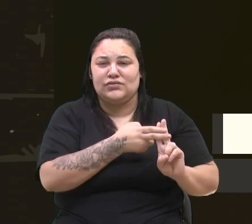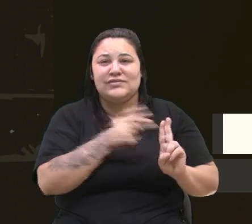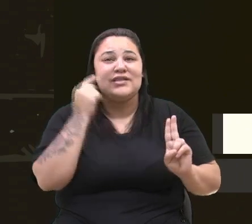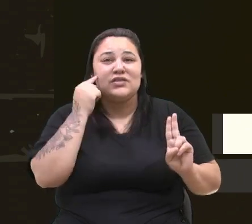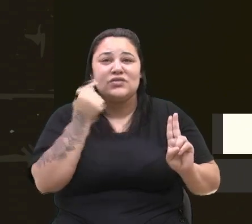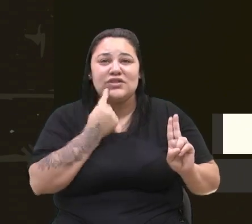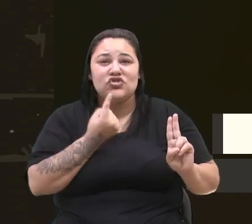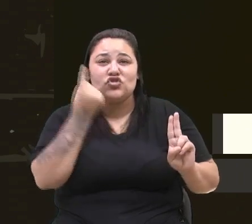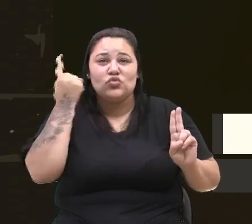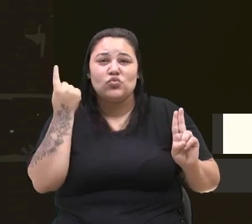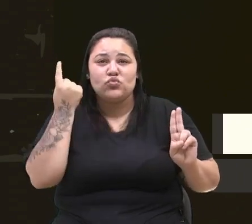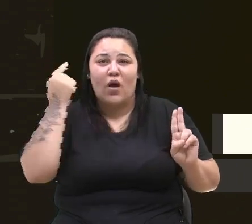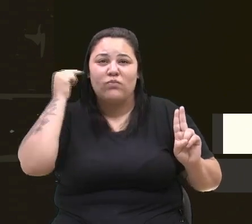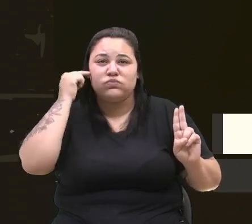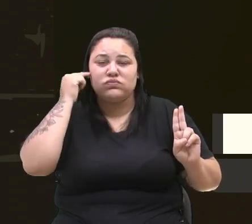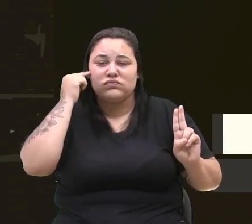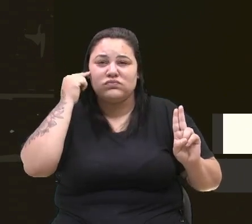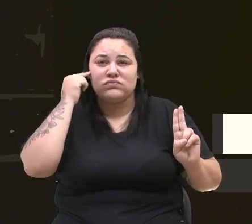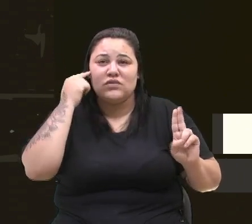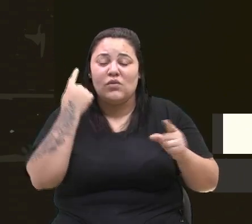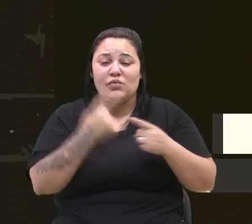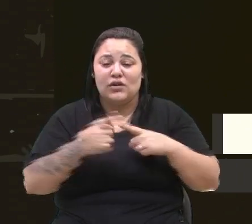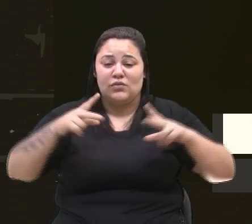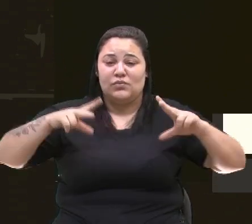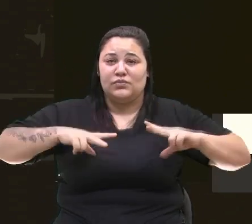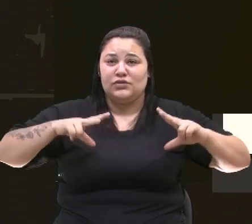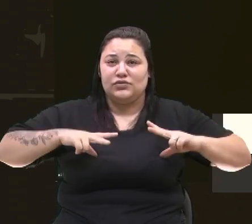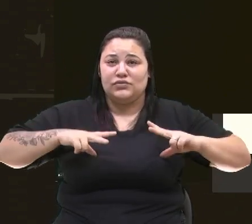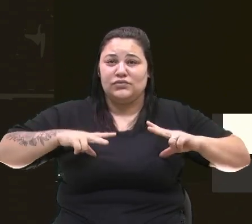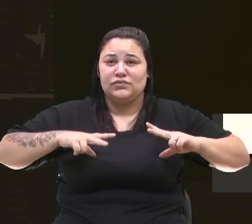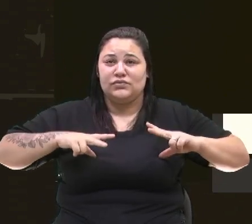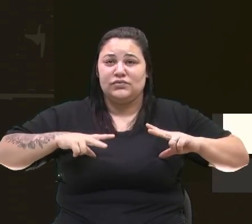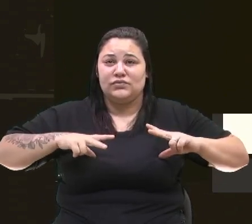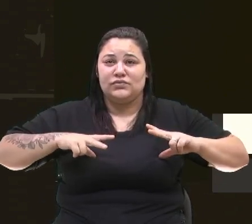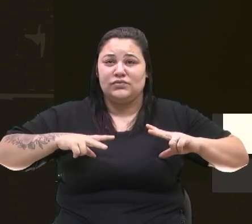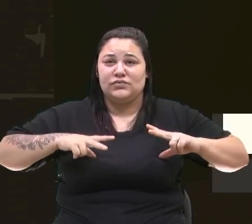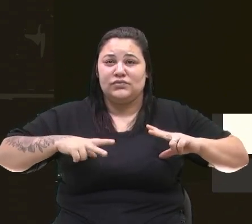unilateral. Uma vez que o particular custa $25 mil